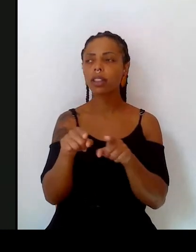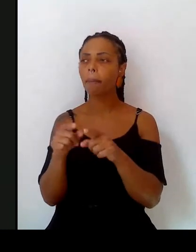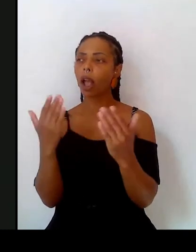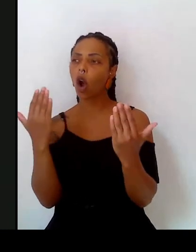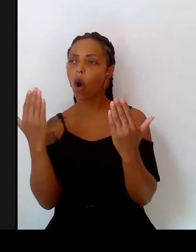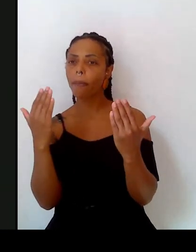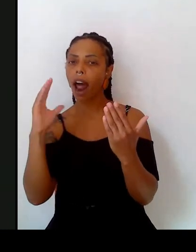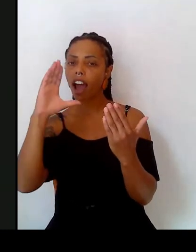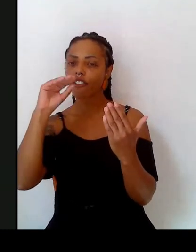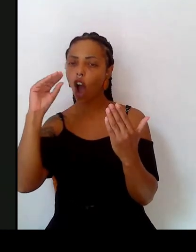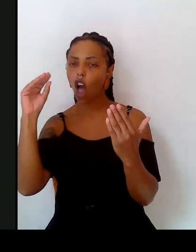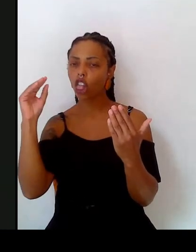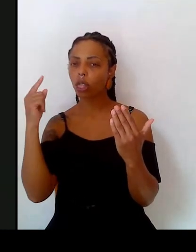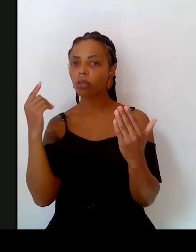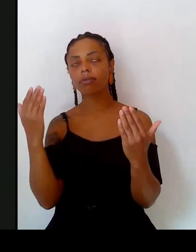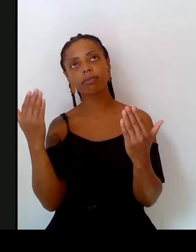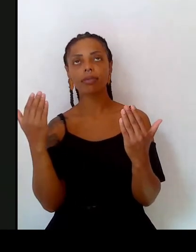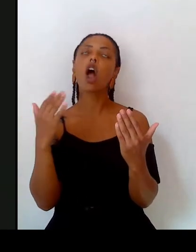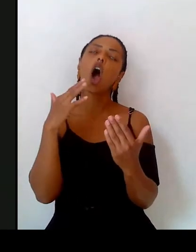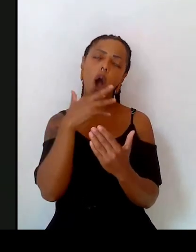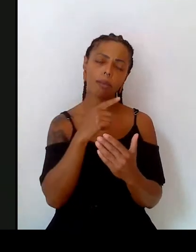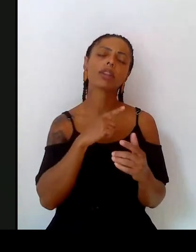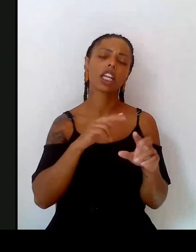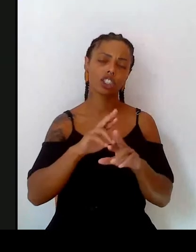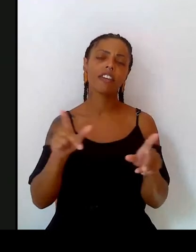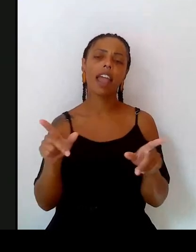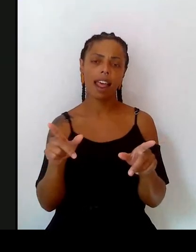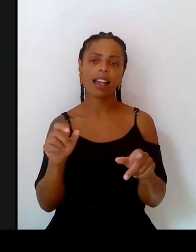que tá bom Claro diferenças